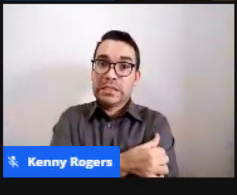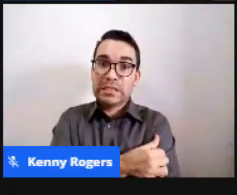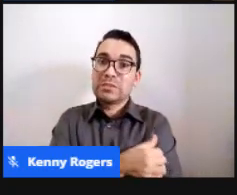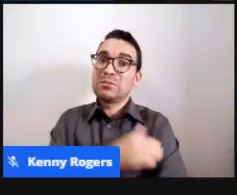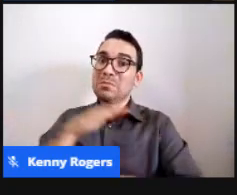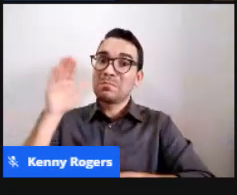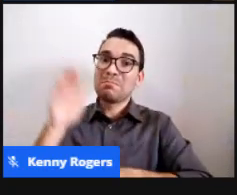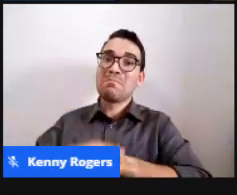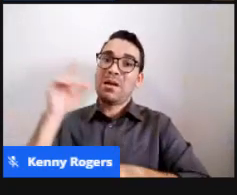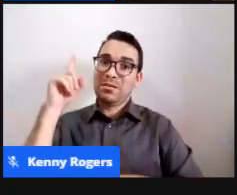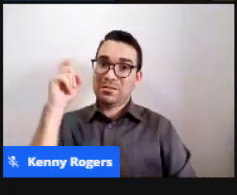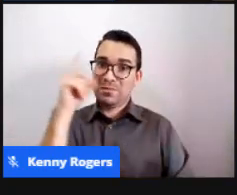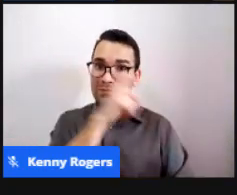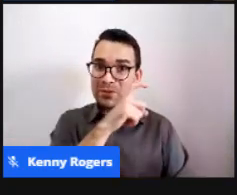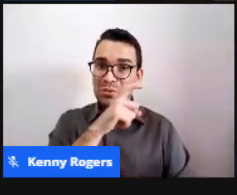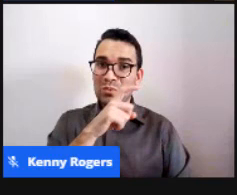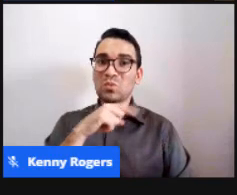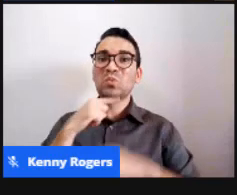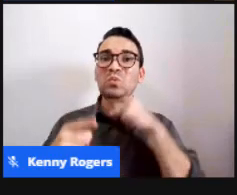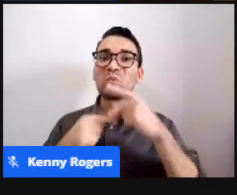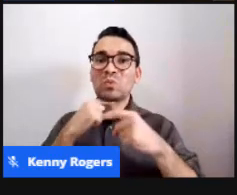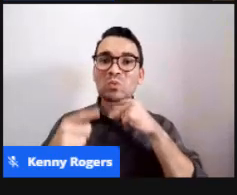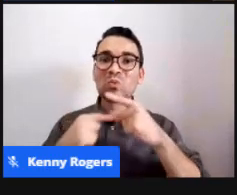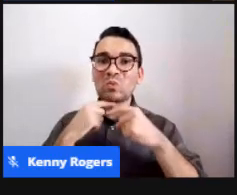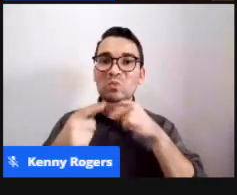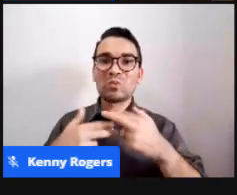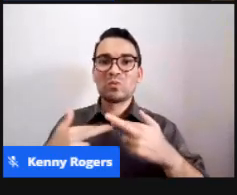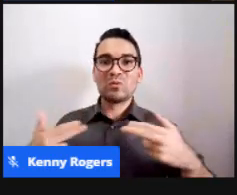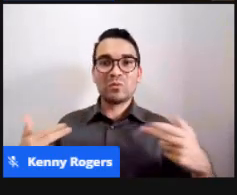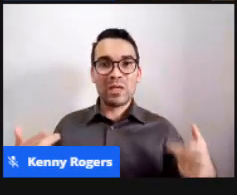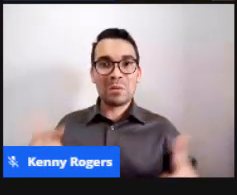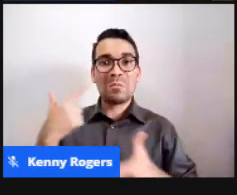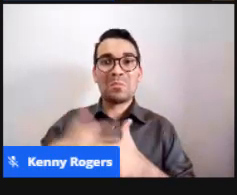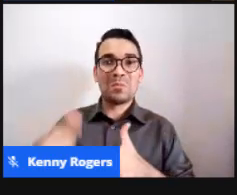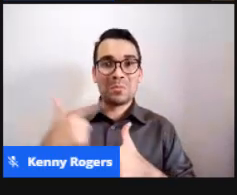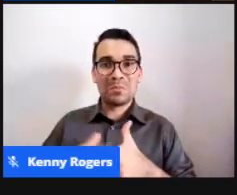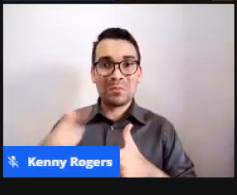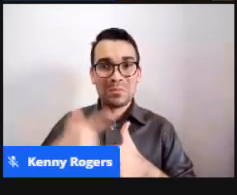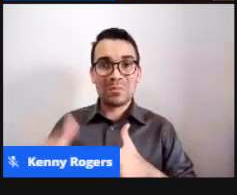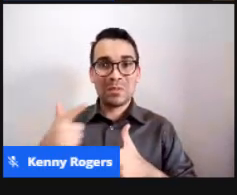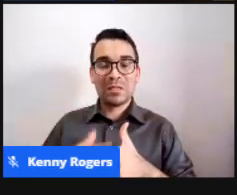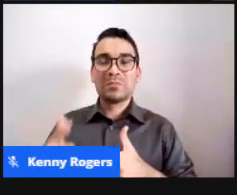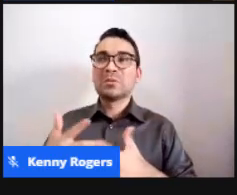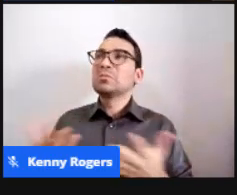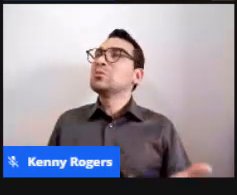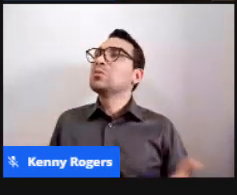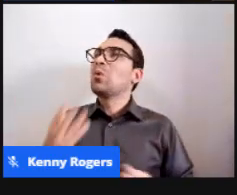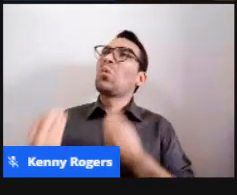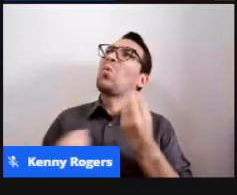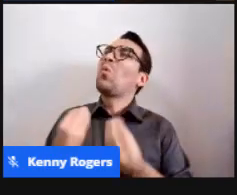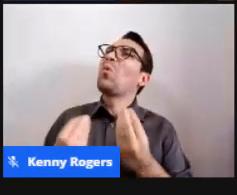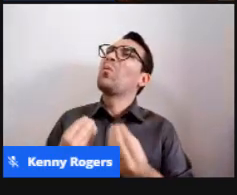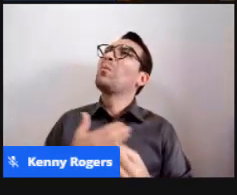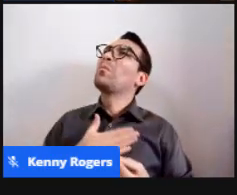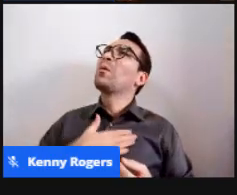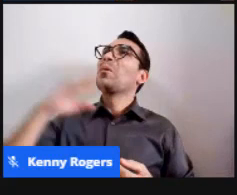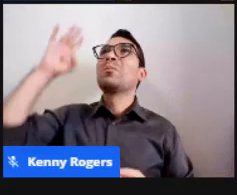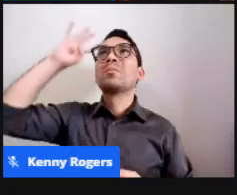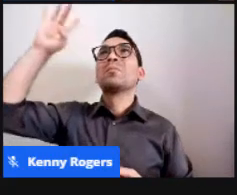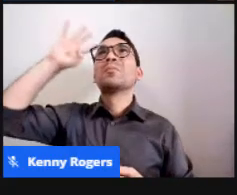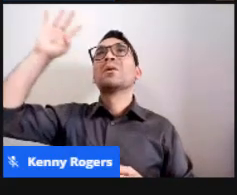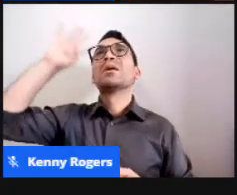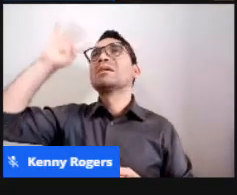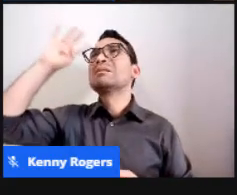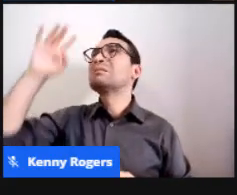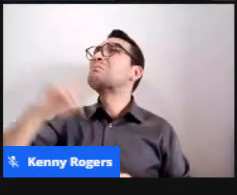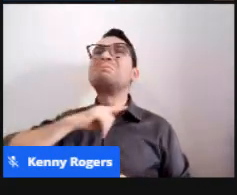Se vocês tiverem muitos problemas, falar, Annalise, acabou, minha imaginação morreu, eu